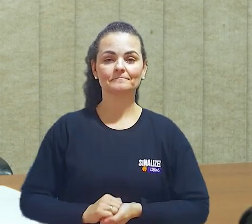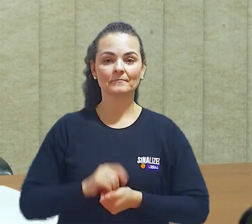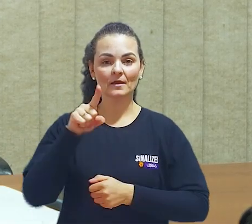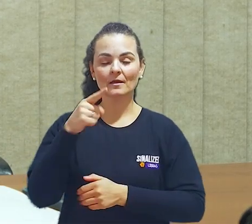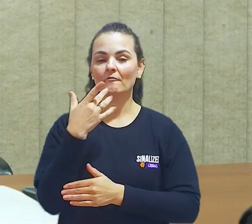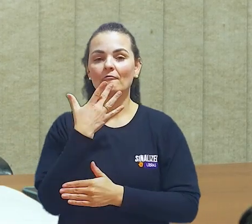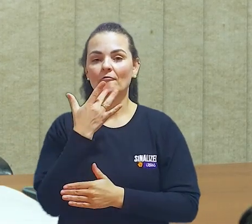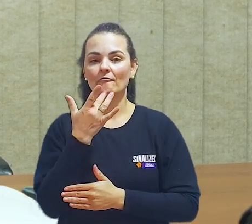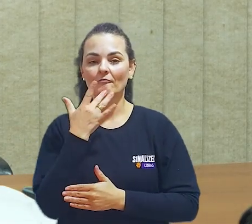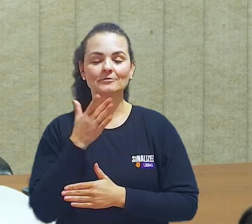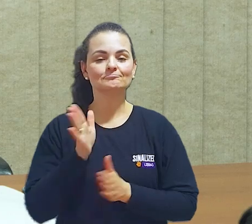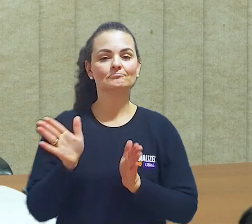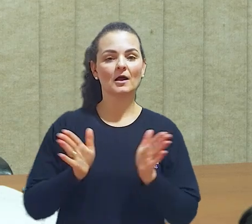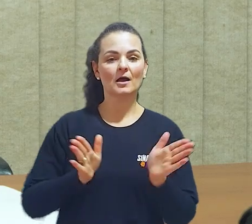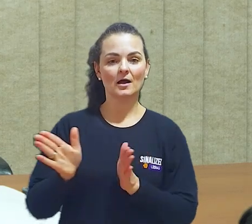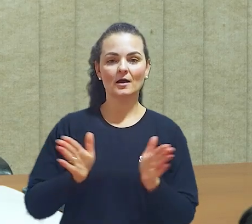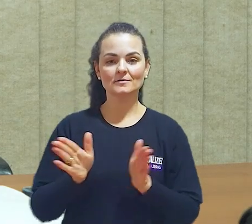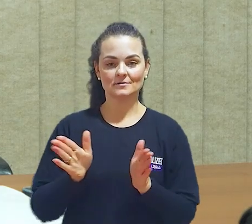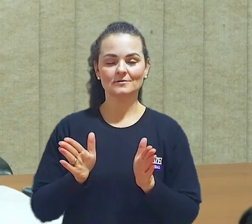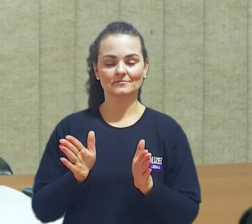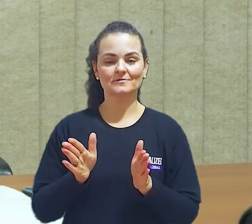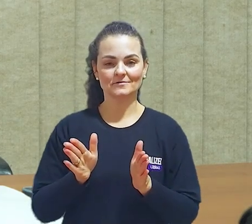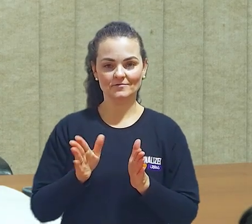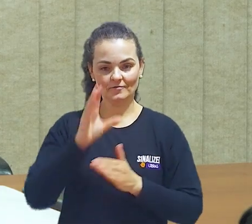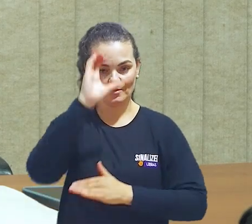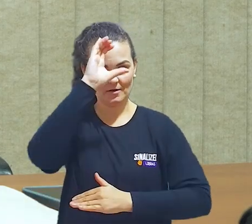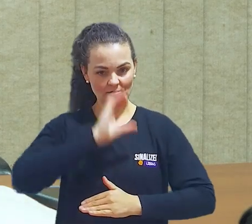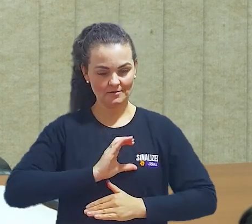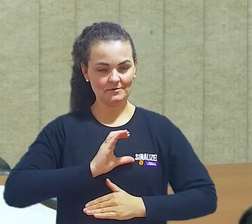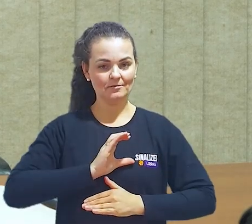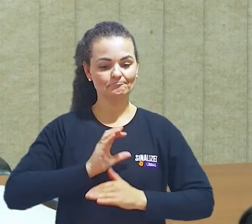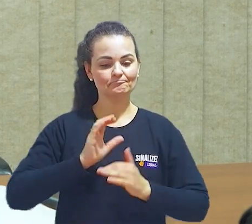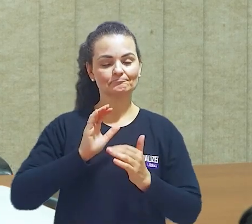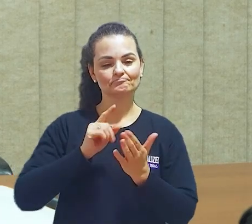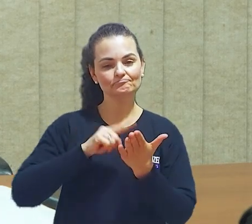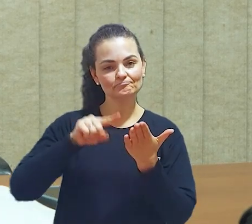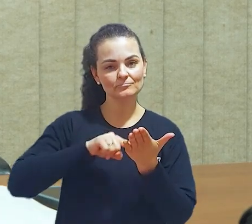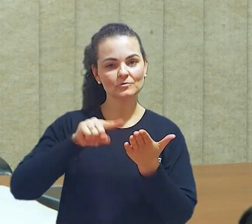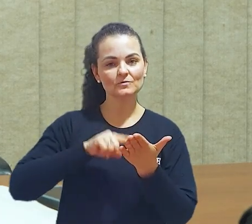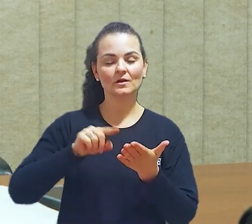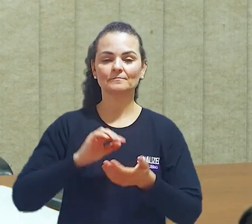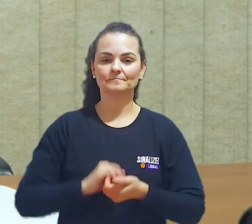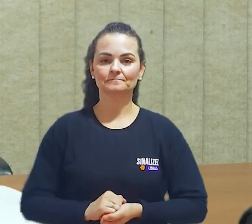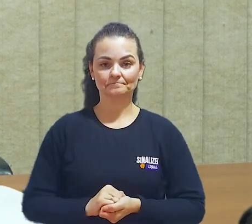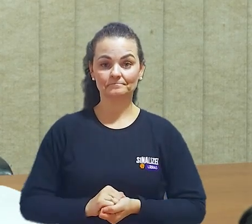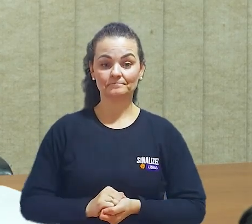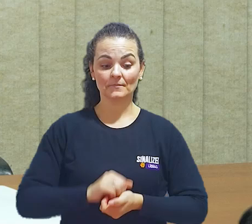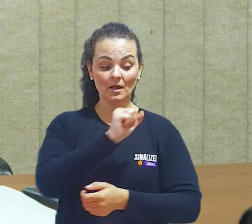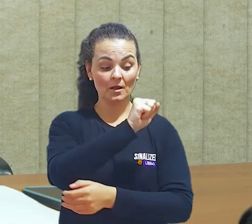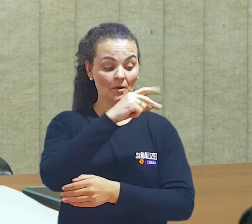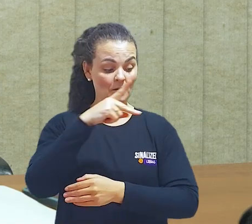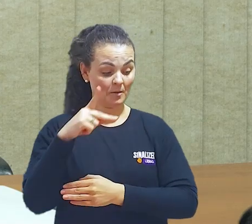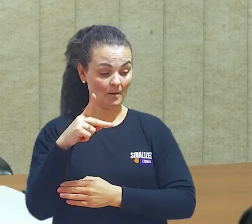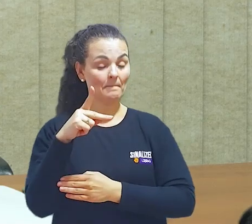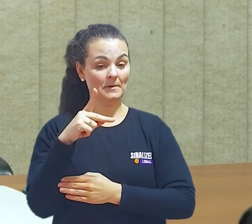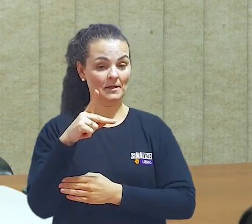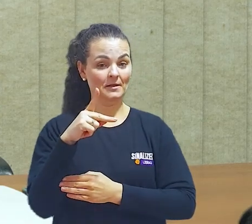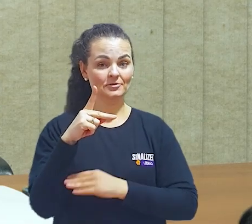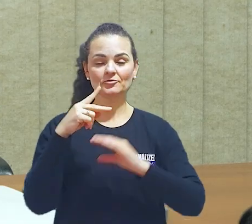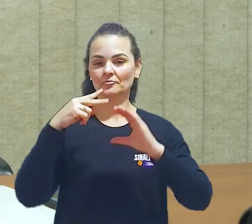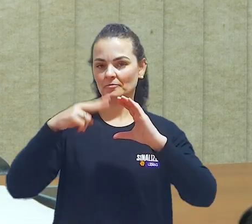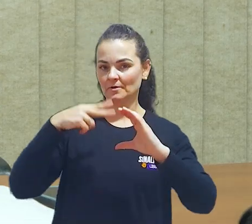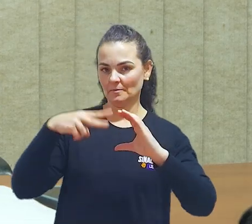fácil, mais acessível na palma da mão do cidadão, através de um celular. Então ali no aplicativo da Câmara